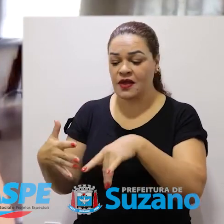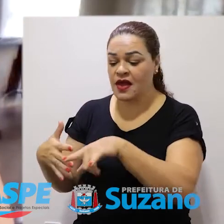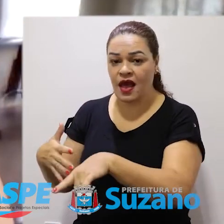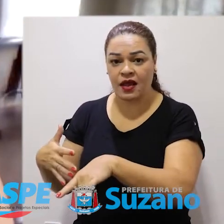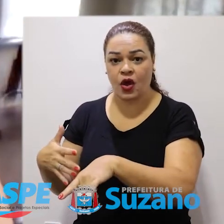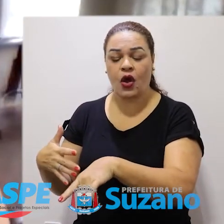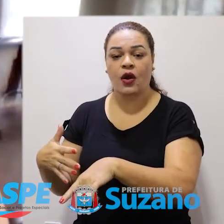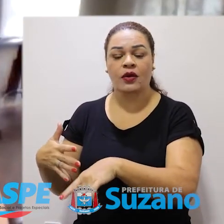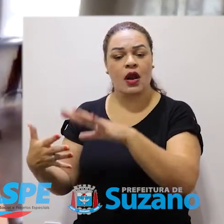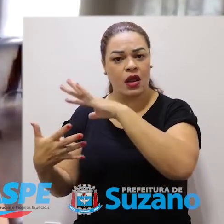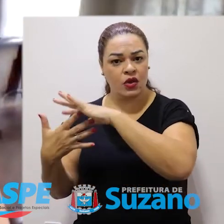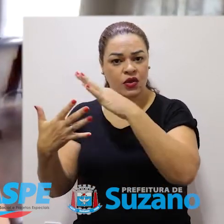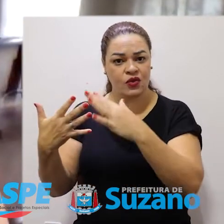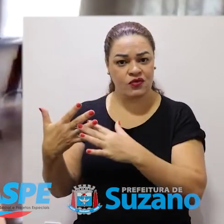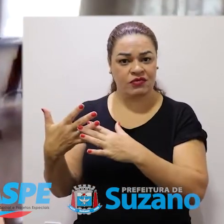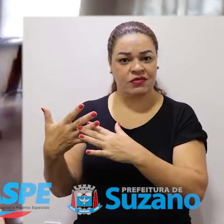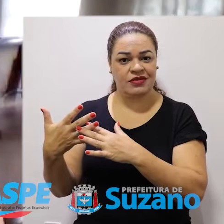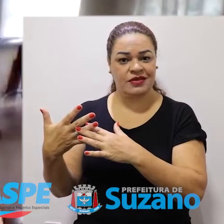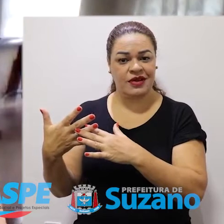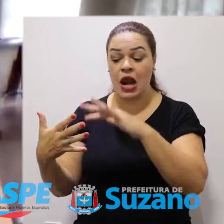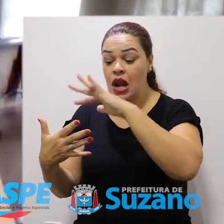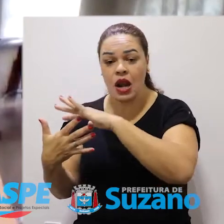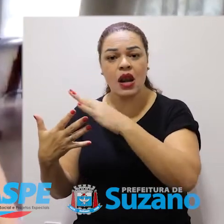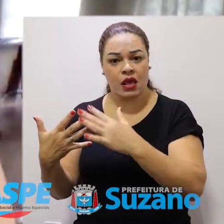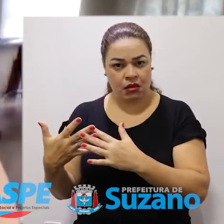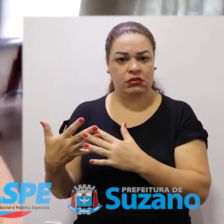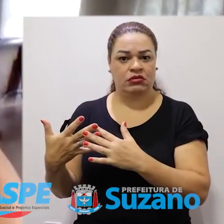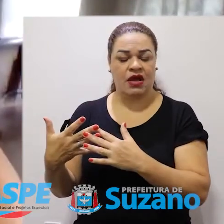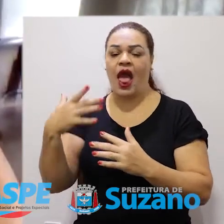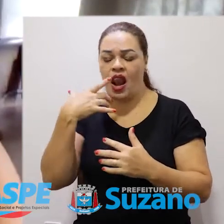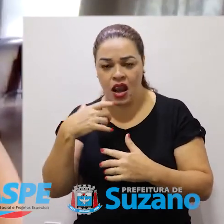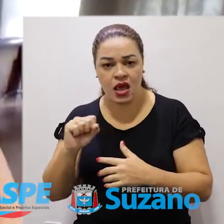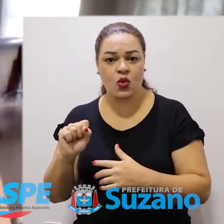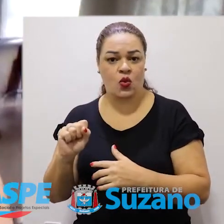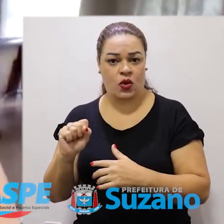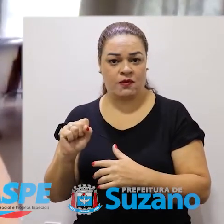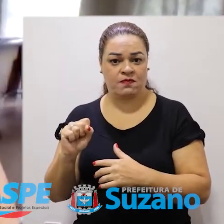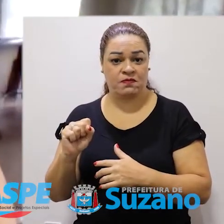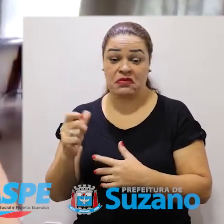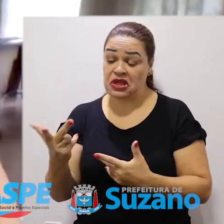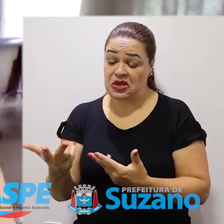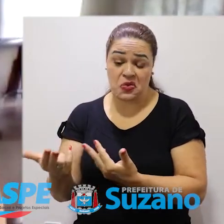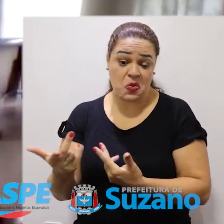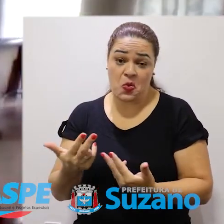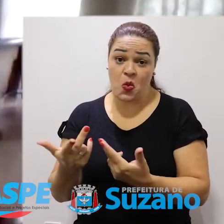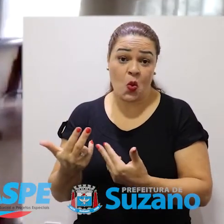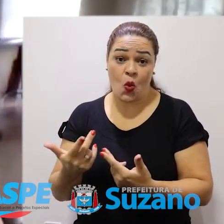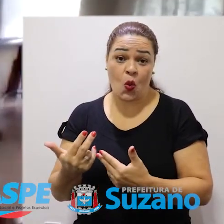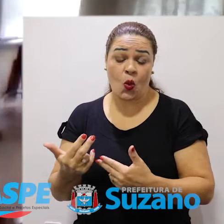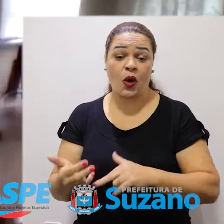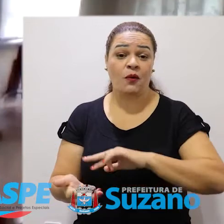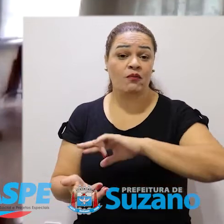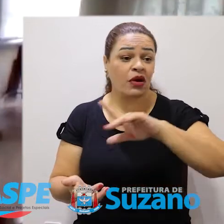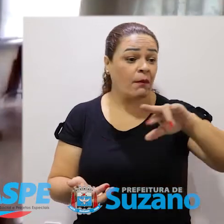língua brasileira de sinais, Libras, é língua, é um idioma. E como todo e qualquer outro